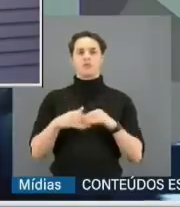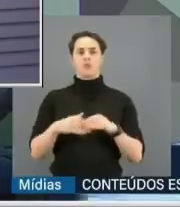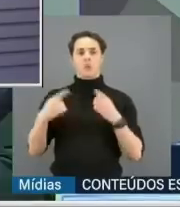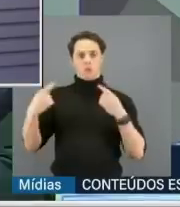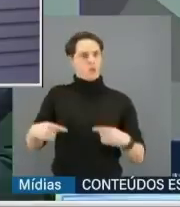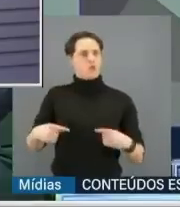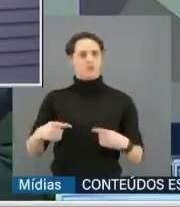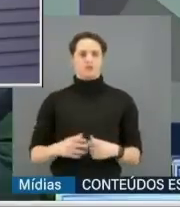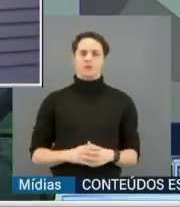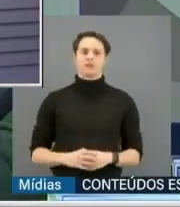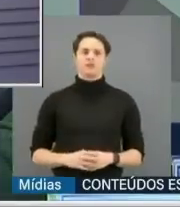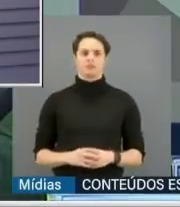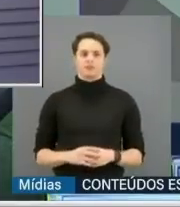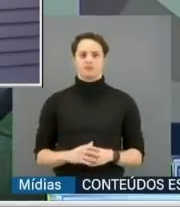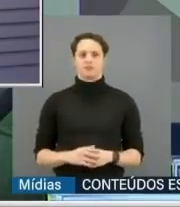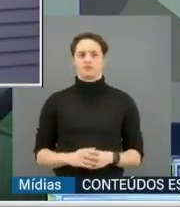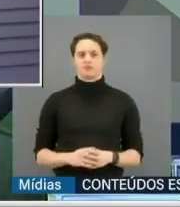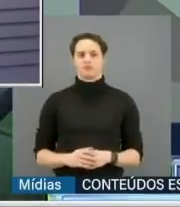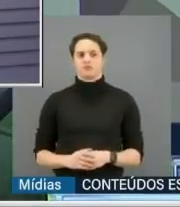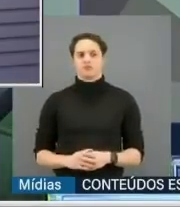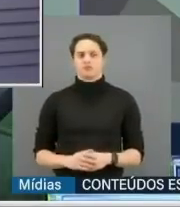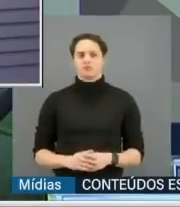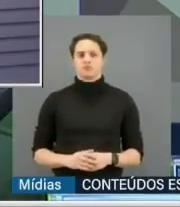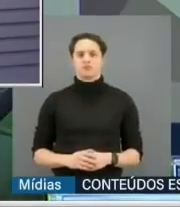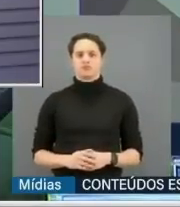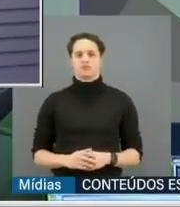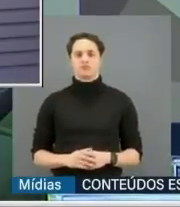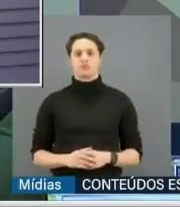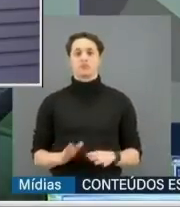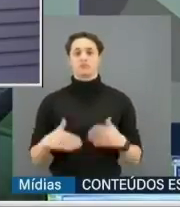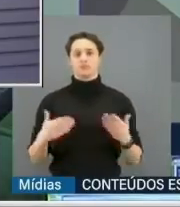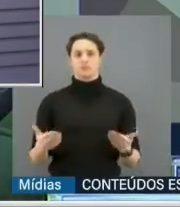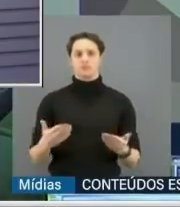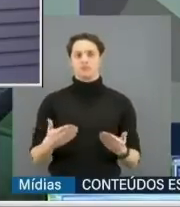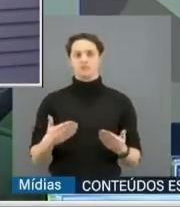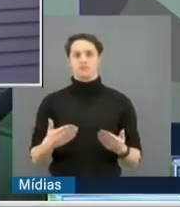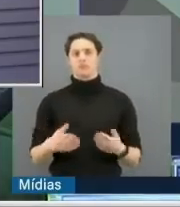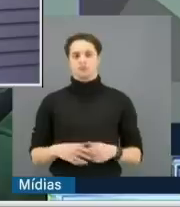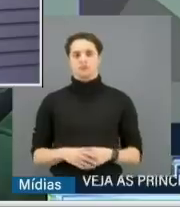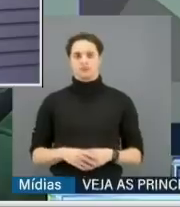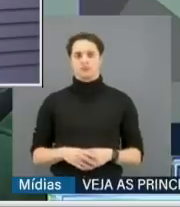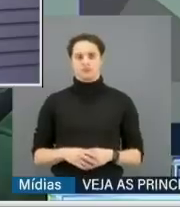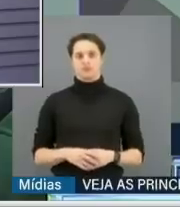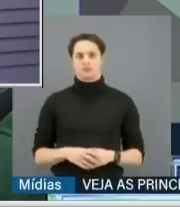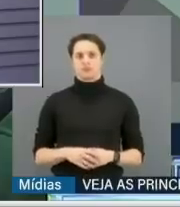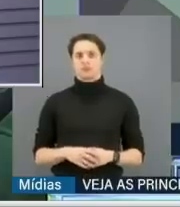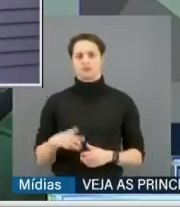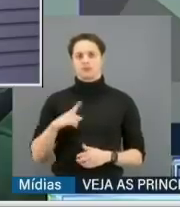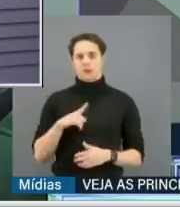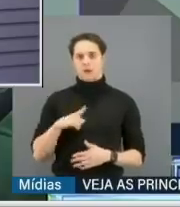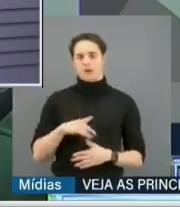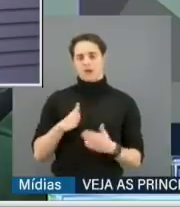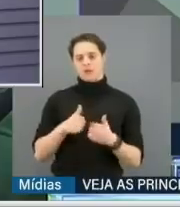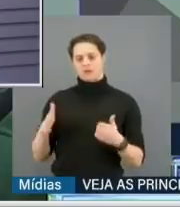terça-feira. O ex-ajudante de ordens de Jair Bolsonaro tem optado por seguir uma determinação da ministra Carmen Lúcia, do Supremo